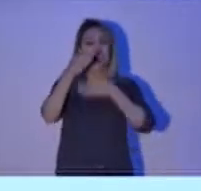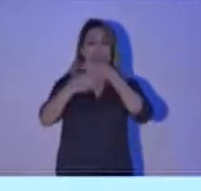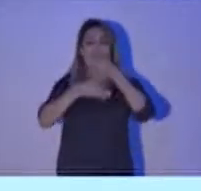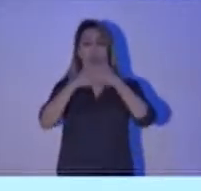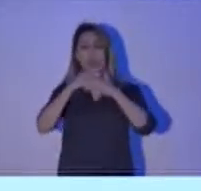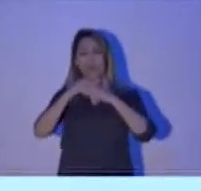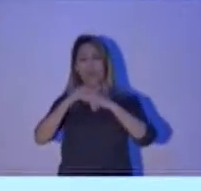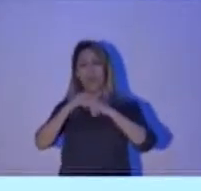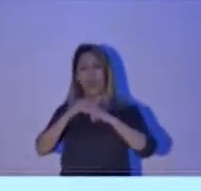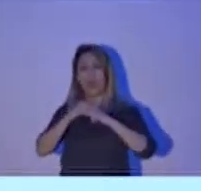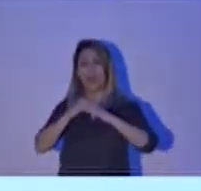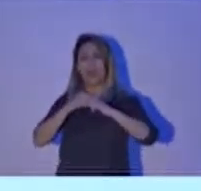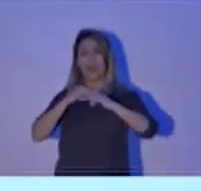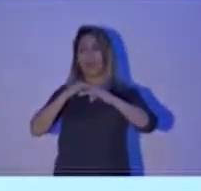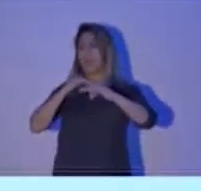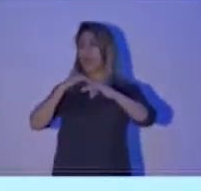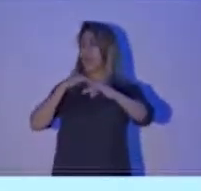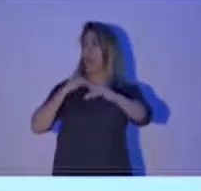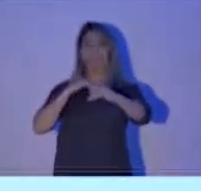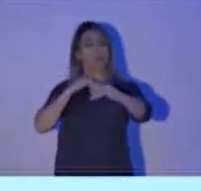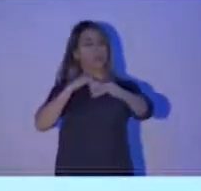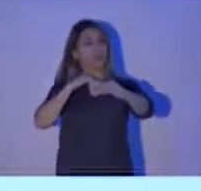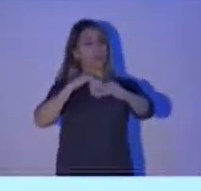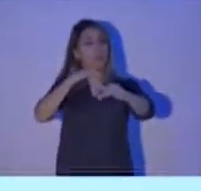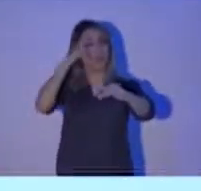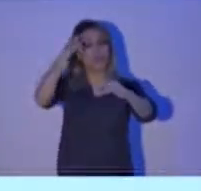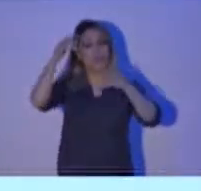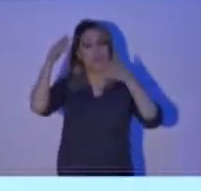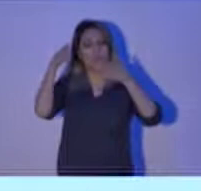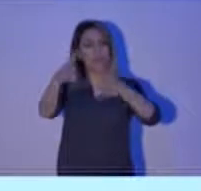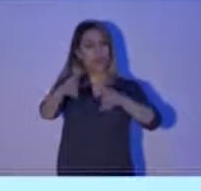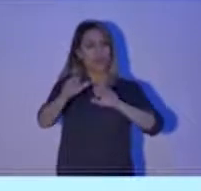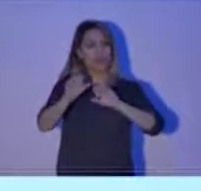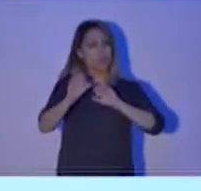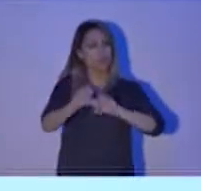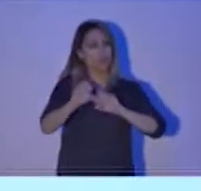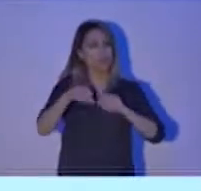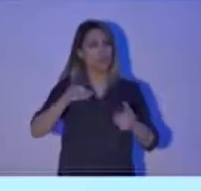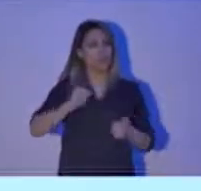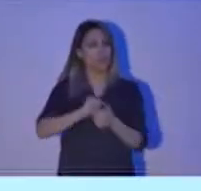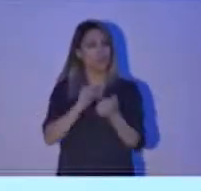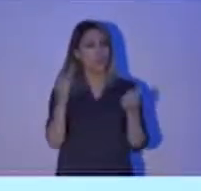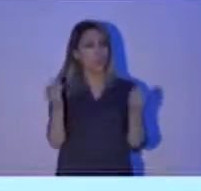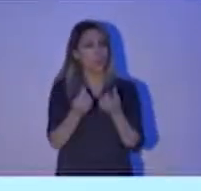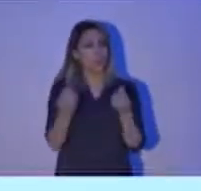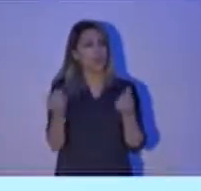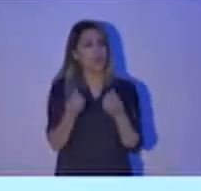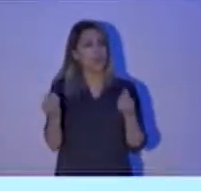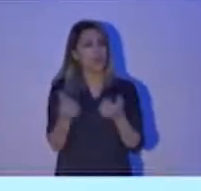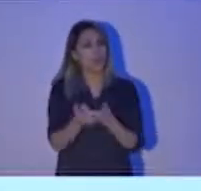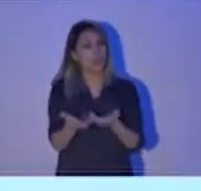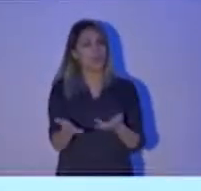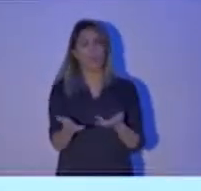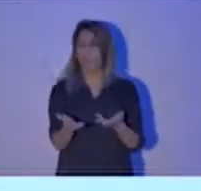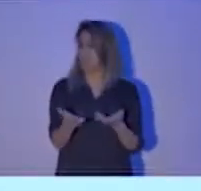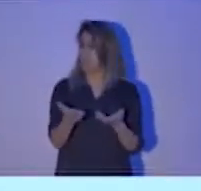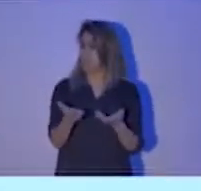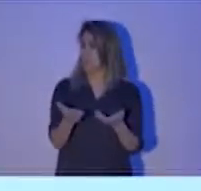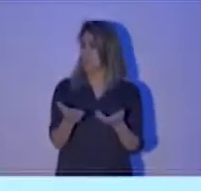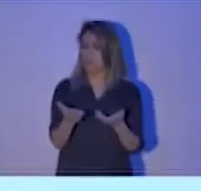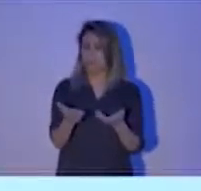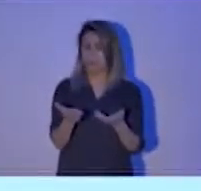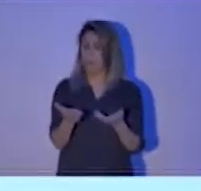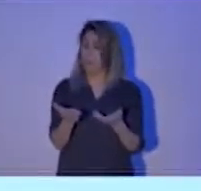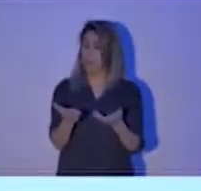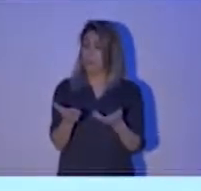educação pública de qualidade, ela emerge desse sentimento que nasce na escola, que